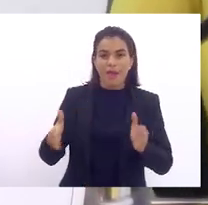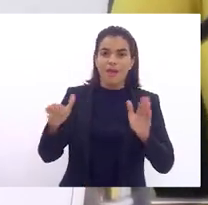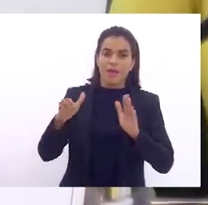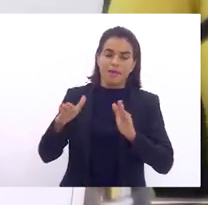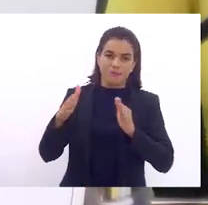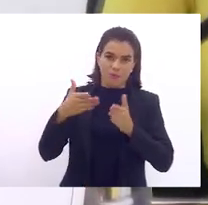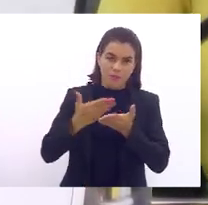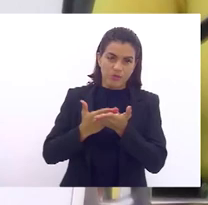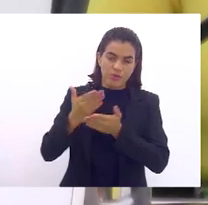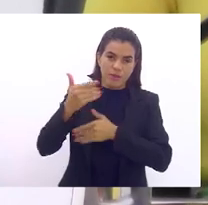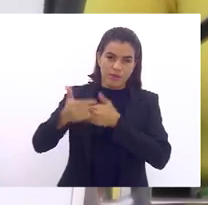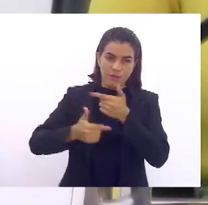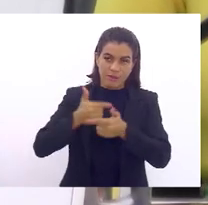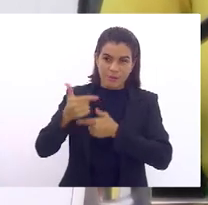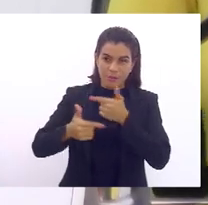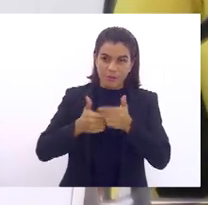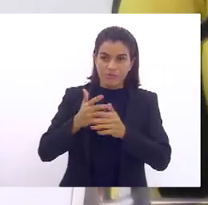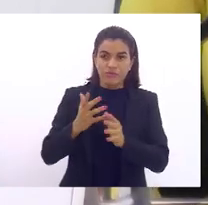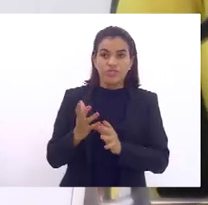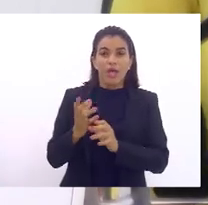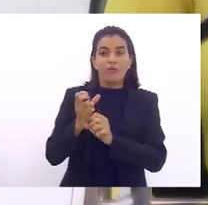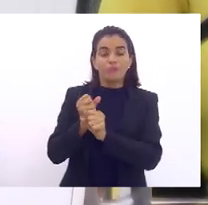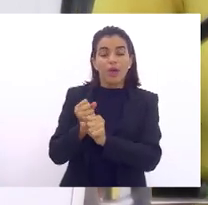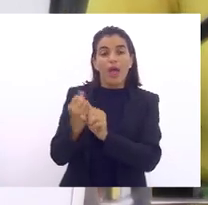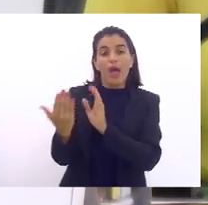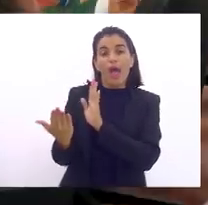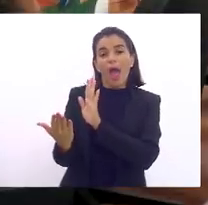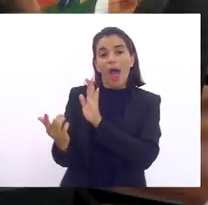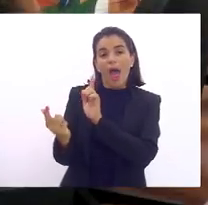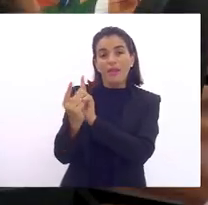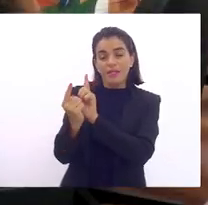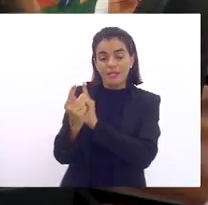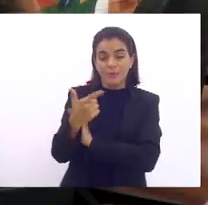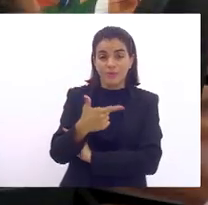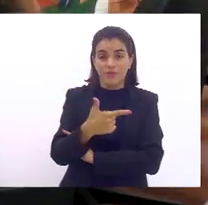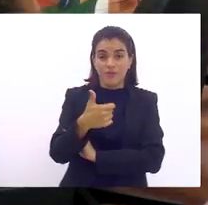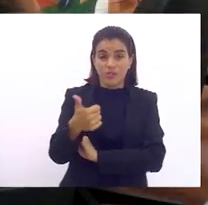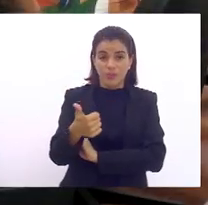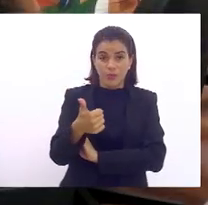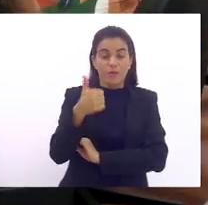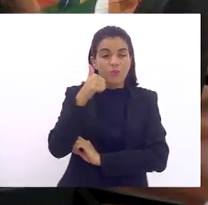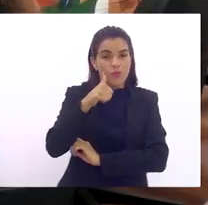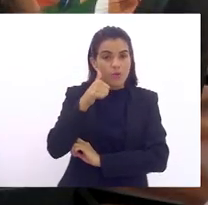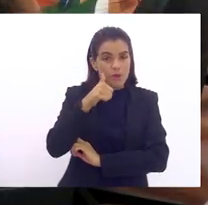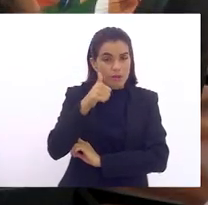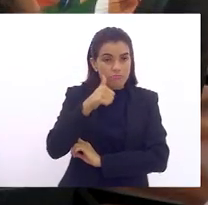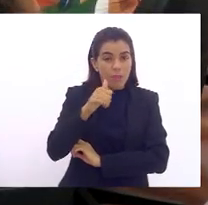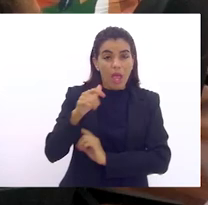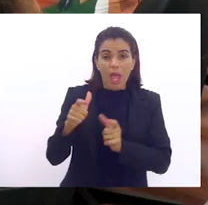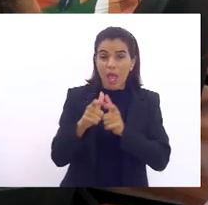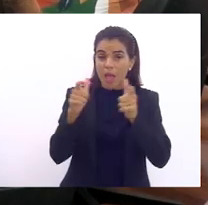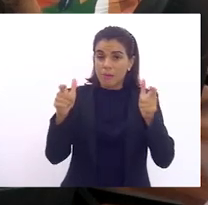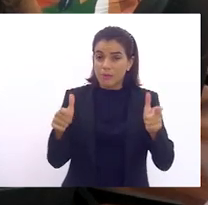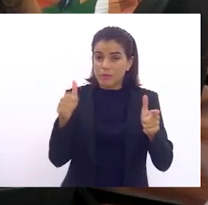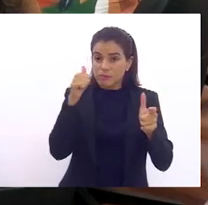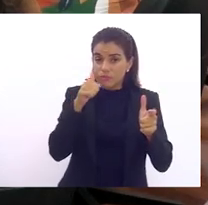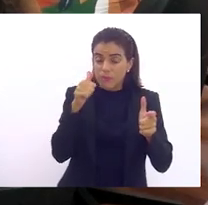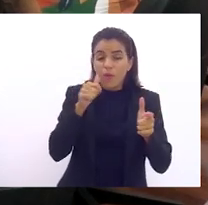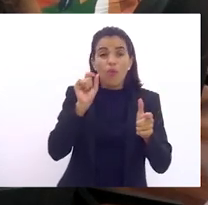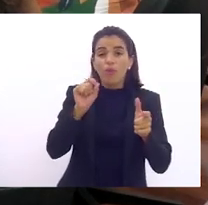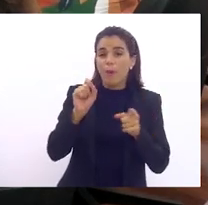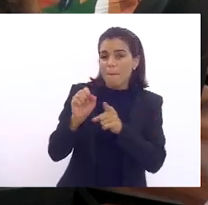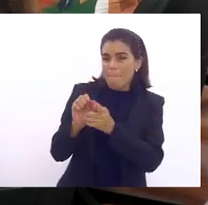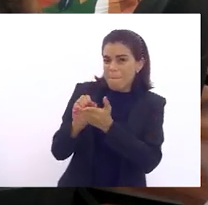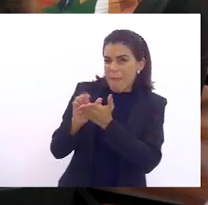nesse período já atendemos 21as mulheres e que sofreram violência e maioria delas foram expulsas de suas